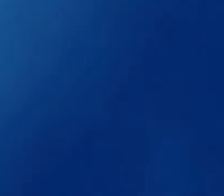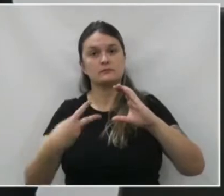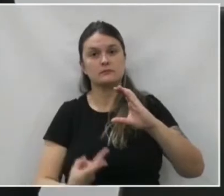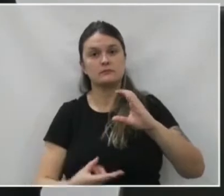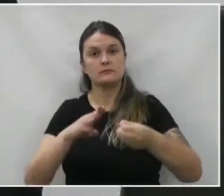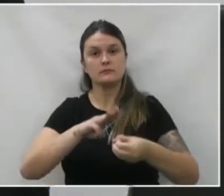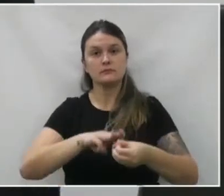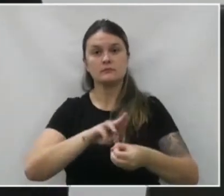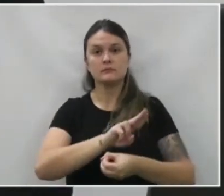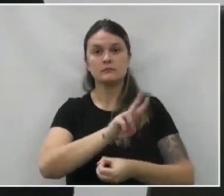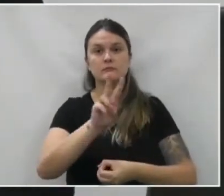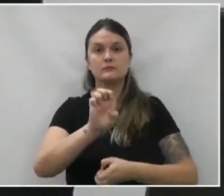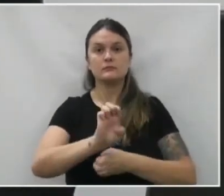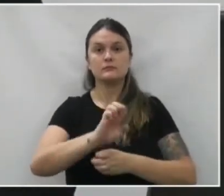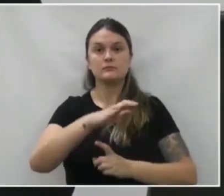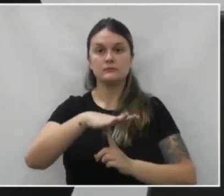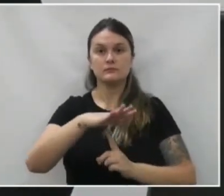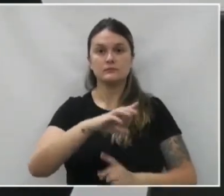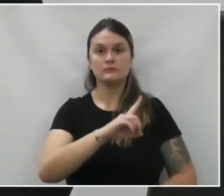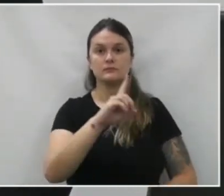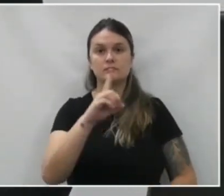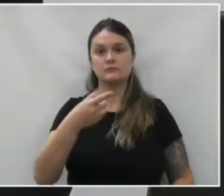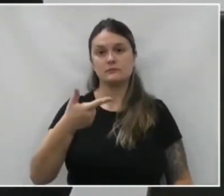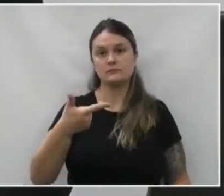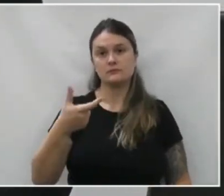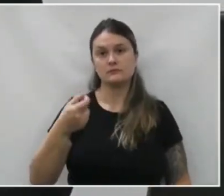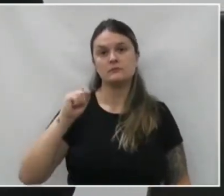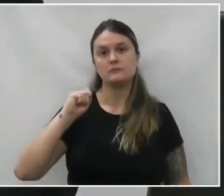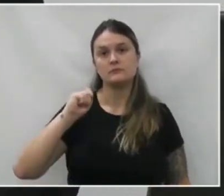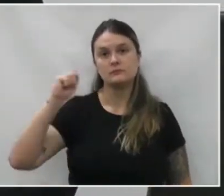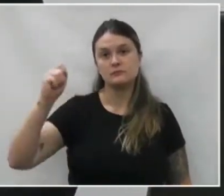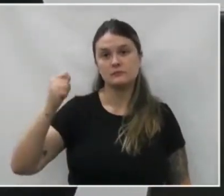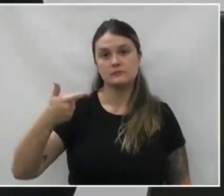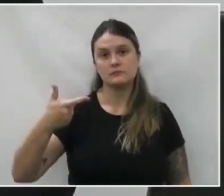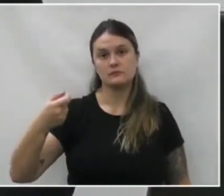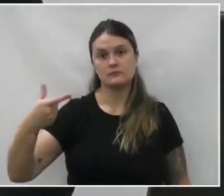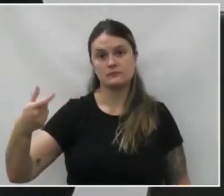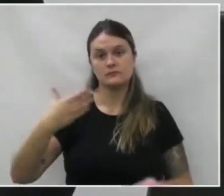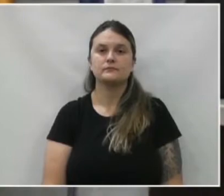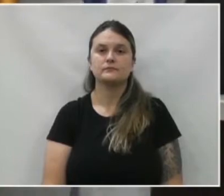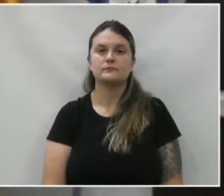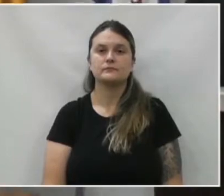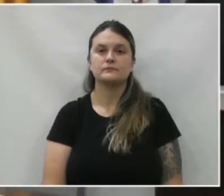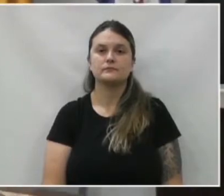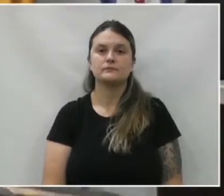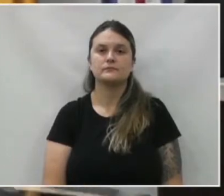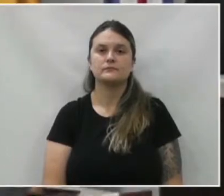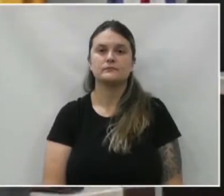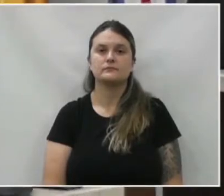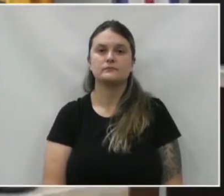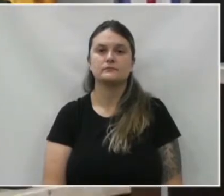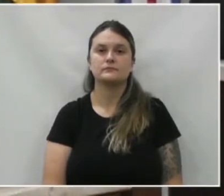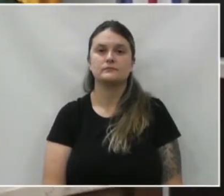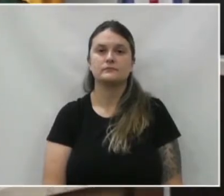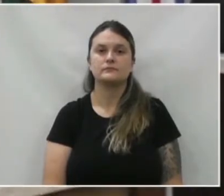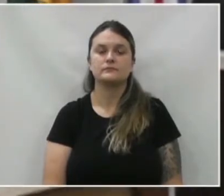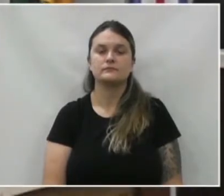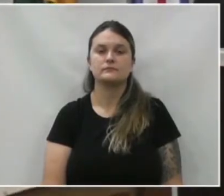Boa noite a todos. Antes de iniciar a sessão, quero pedir aos senhores vereadores